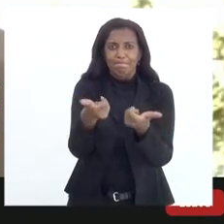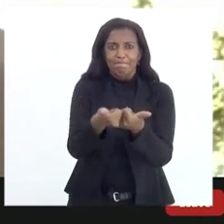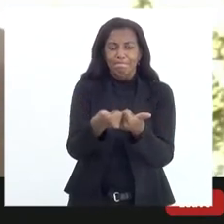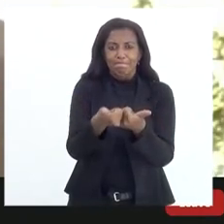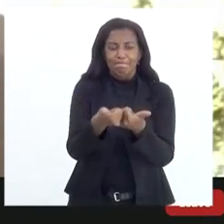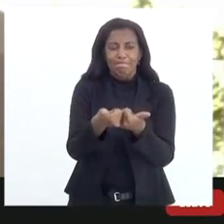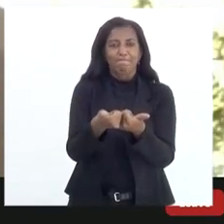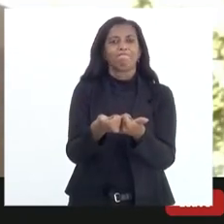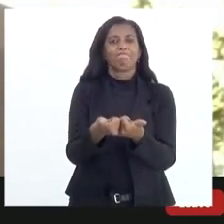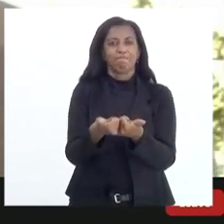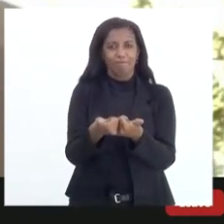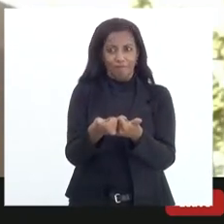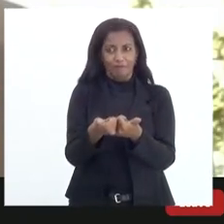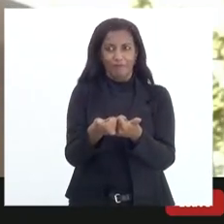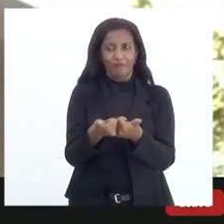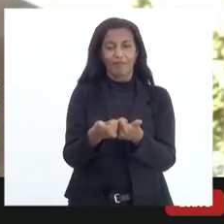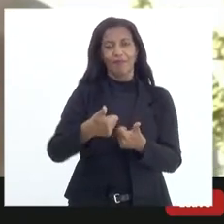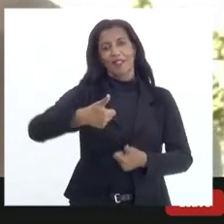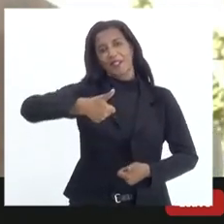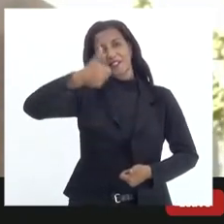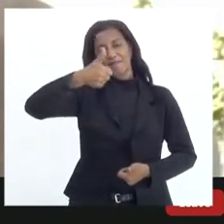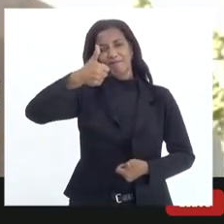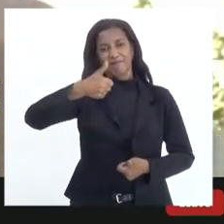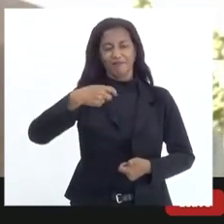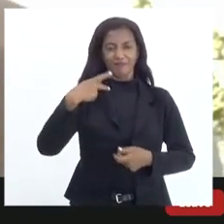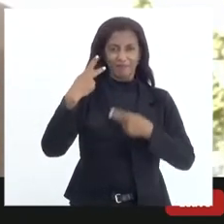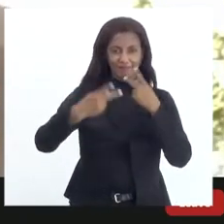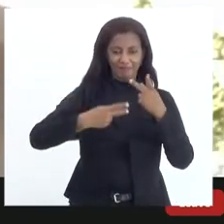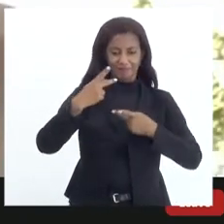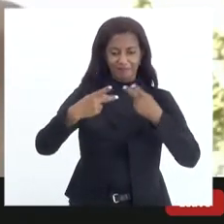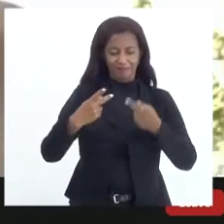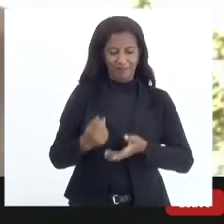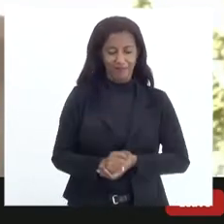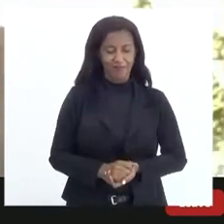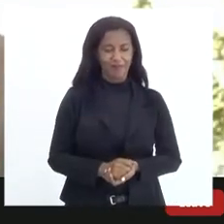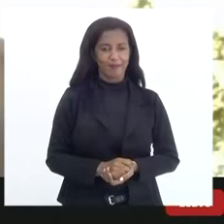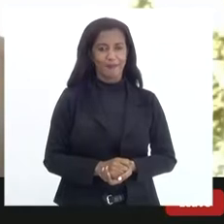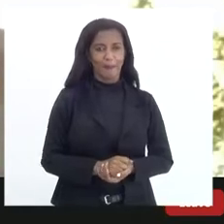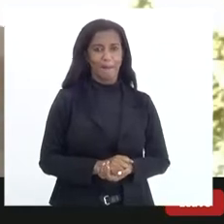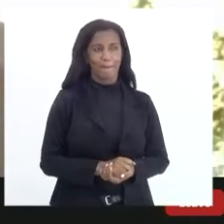imbatível. Então, eu queria começar minhas primeiras palavras com a senhora sobre isso.